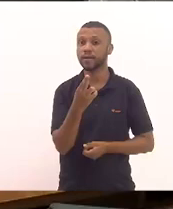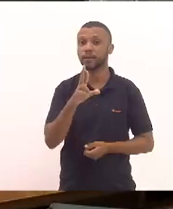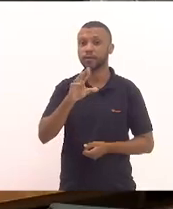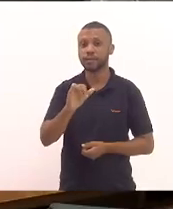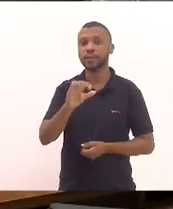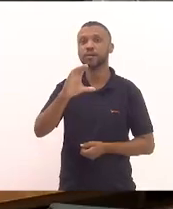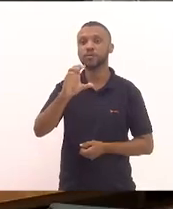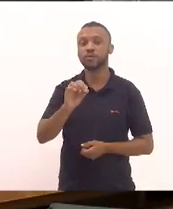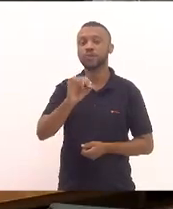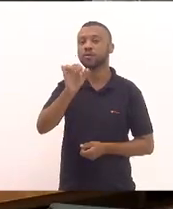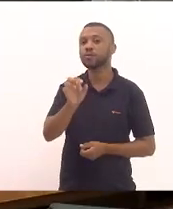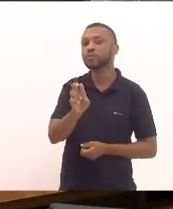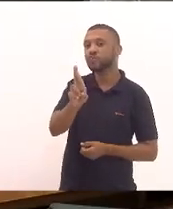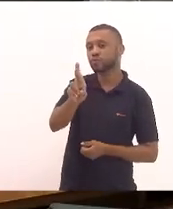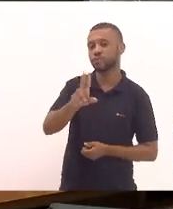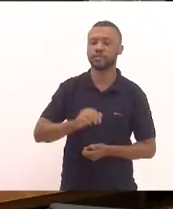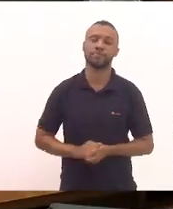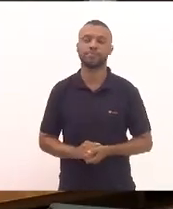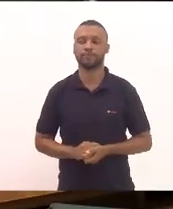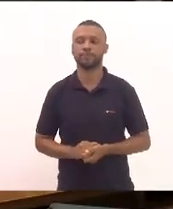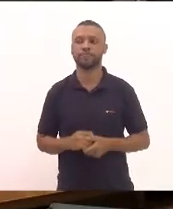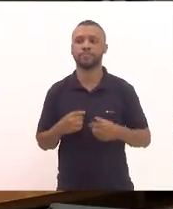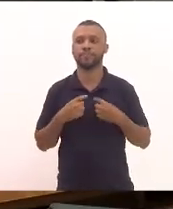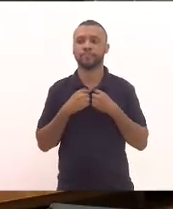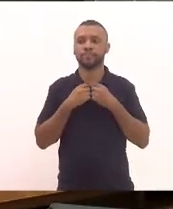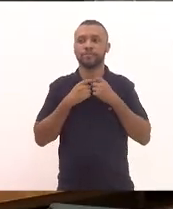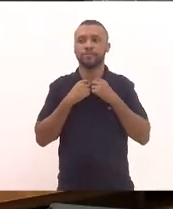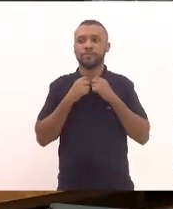Deputado Eurico Júnior. Tá vindo aí?